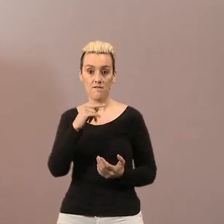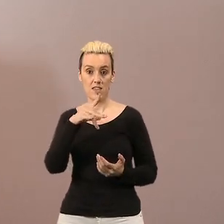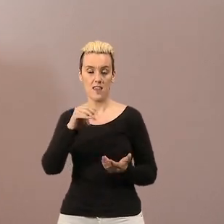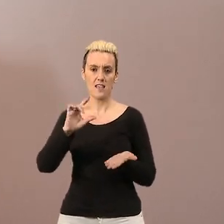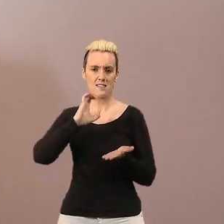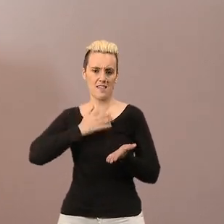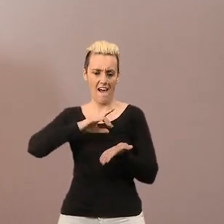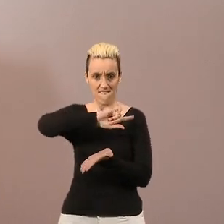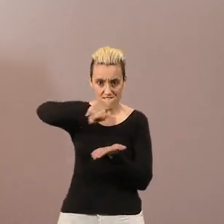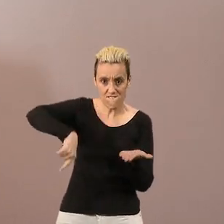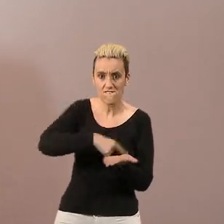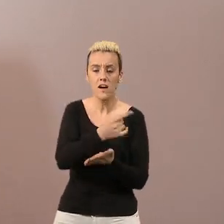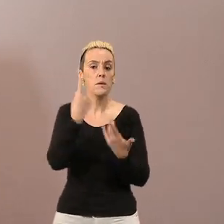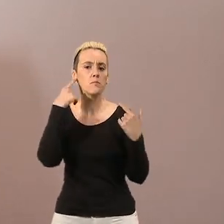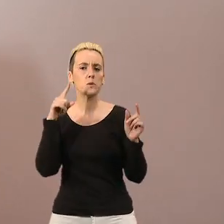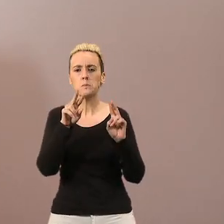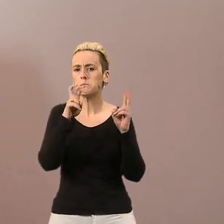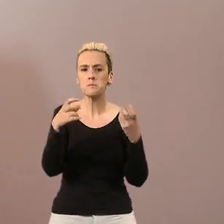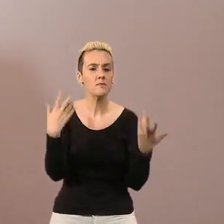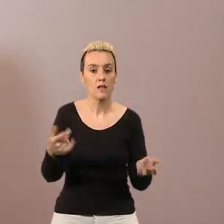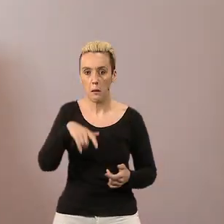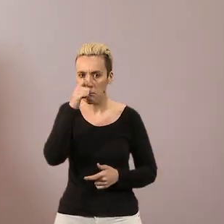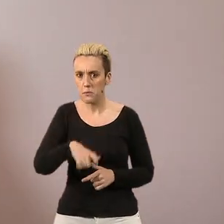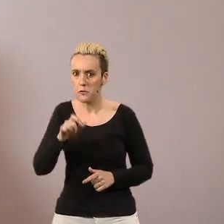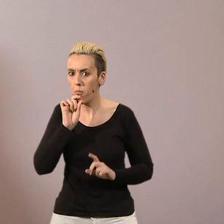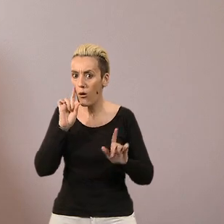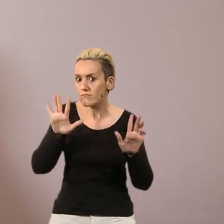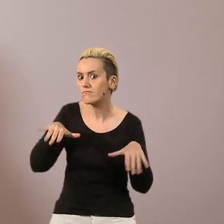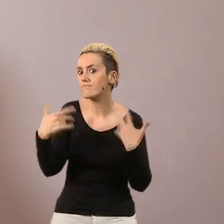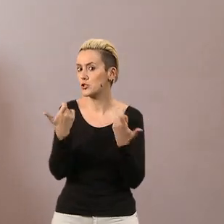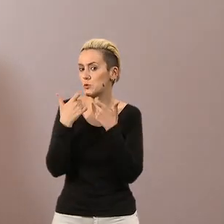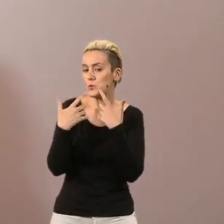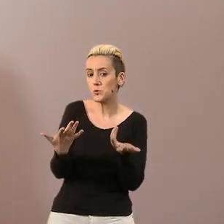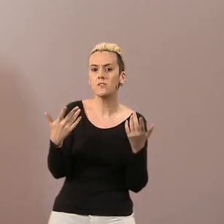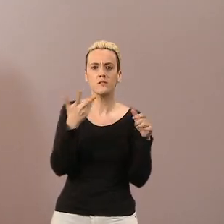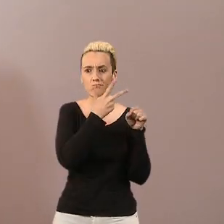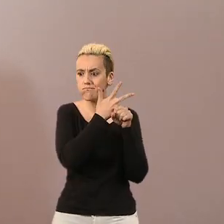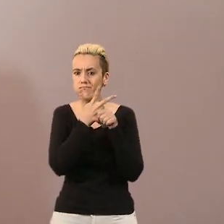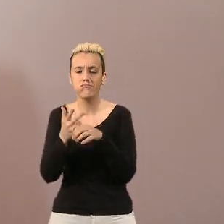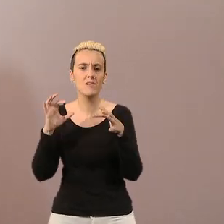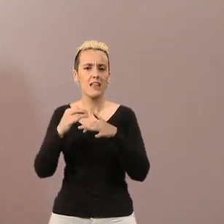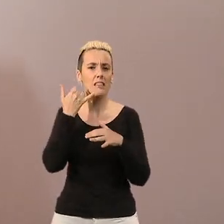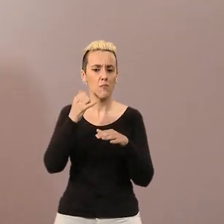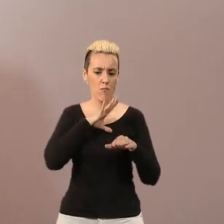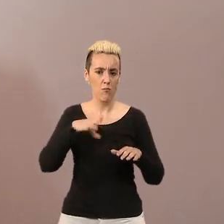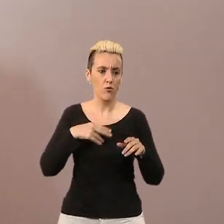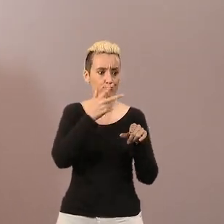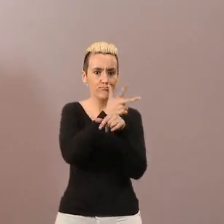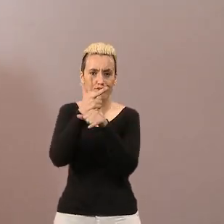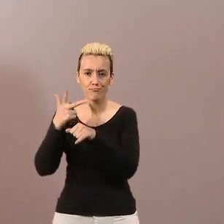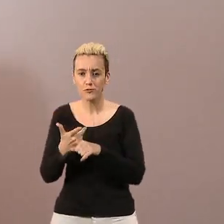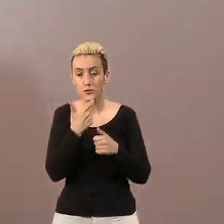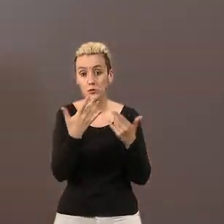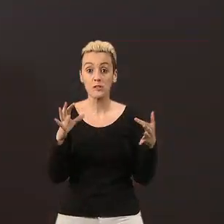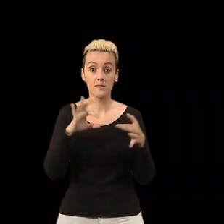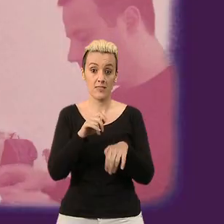tema chama-se Ele Agente para Tudo e o videoclipe foi realizado com imagens de vários telemóveis à volta do mundo durante a